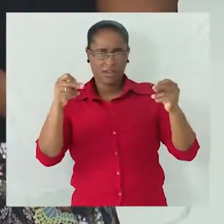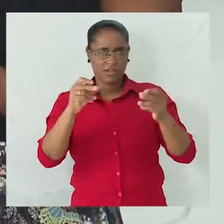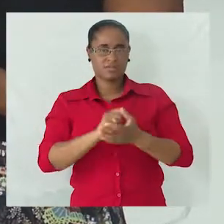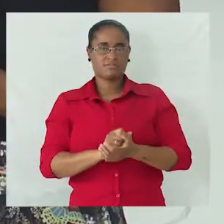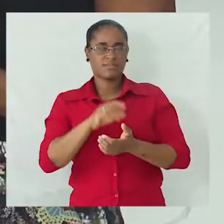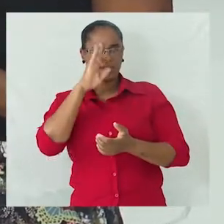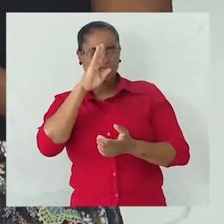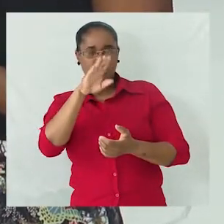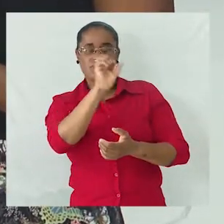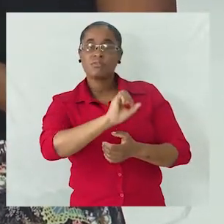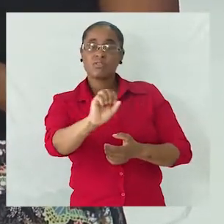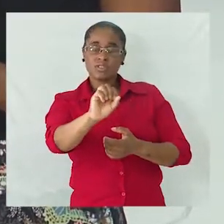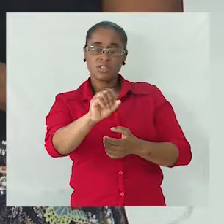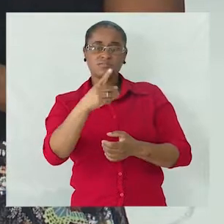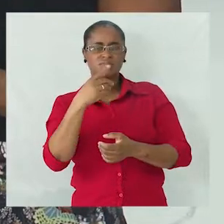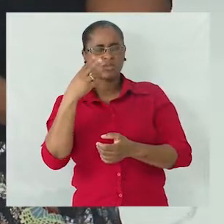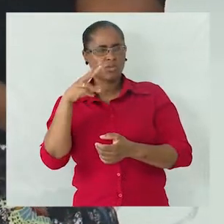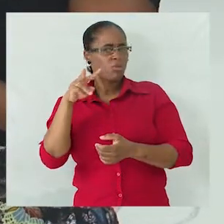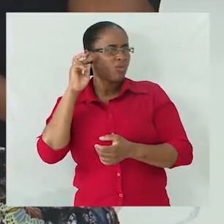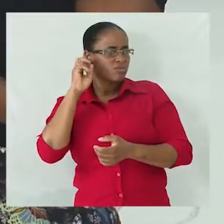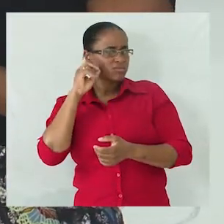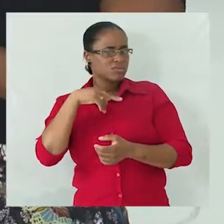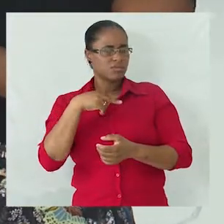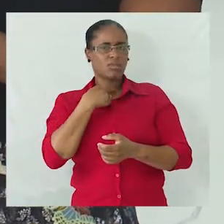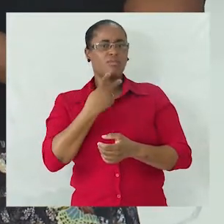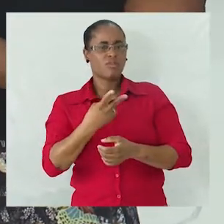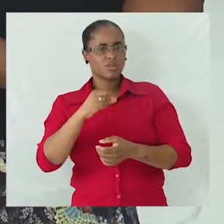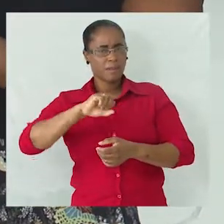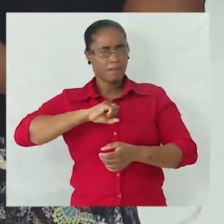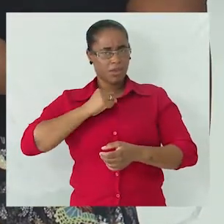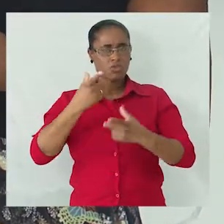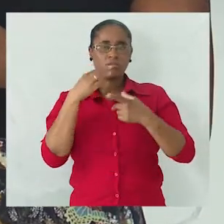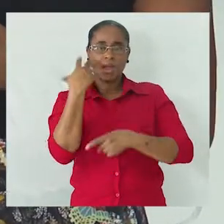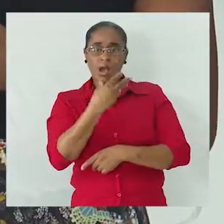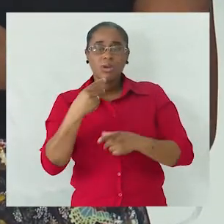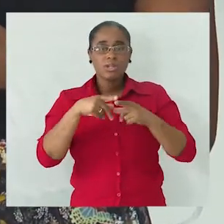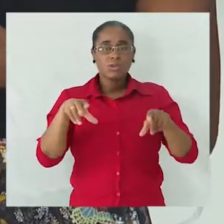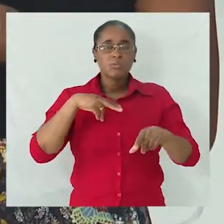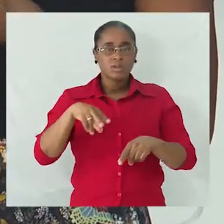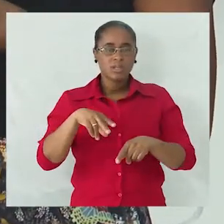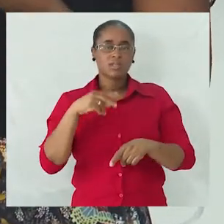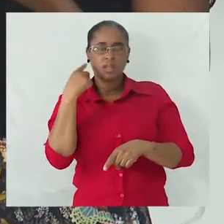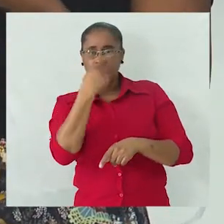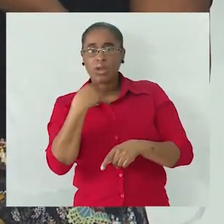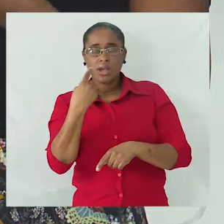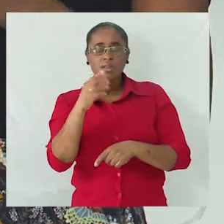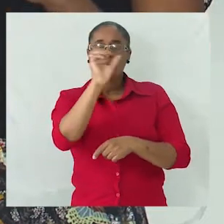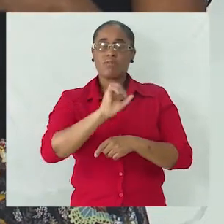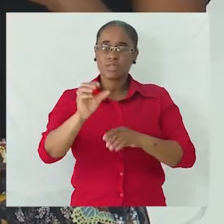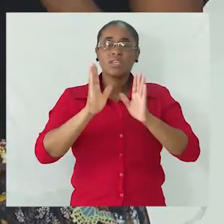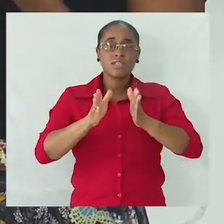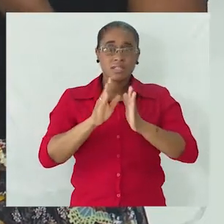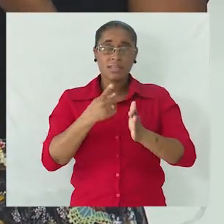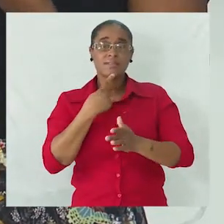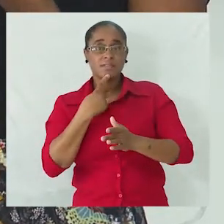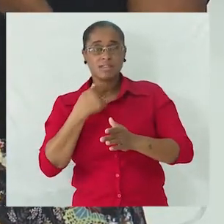vocês considerarem o meu tom de voz é uma aula de língua portuguesa, na oralidade vocês já conseguem perceber que eu estou a